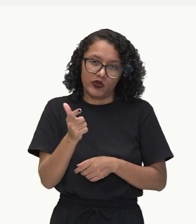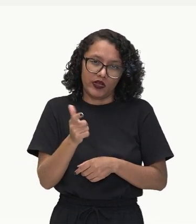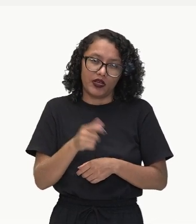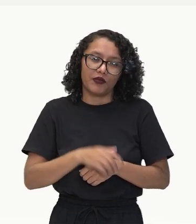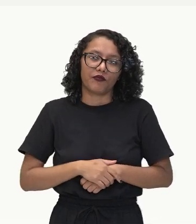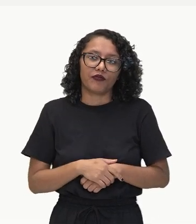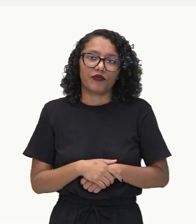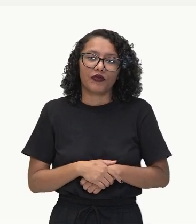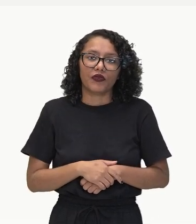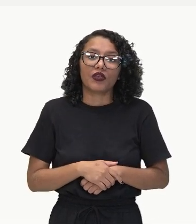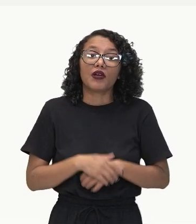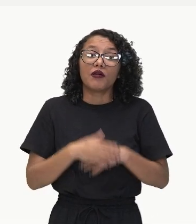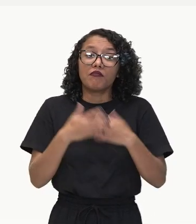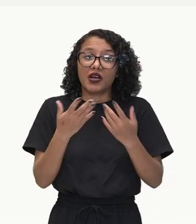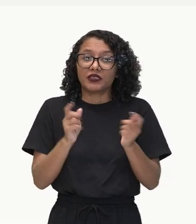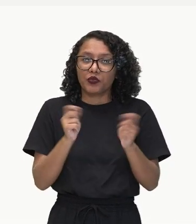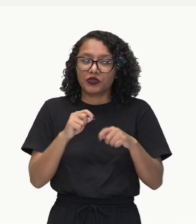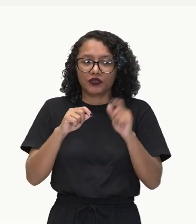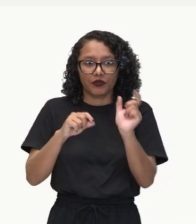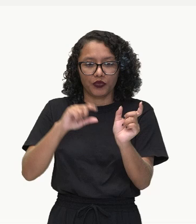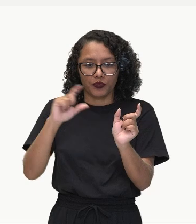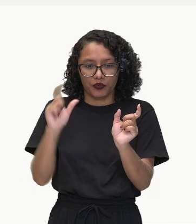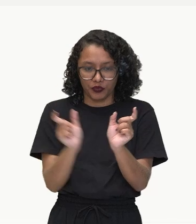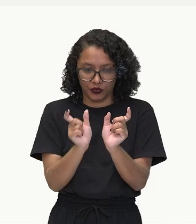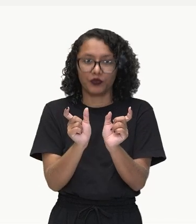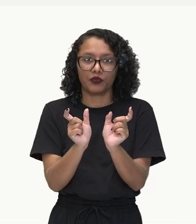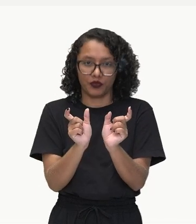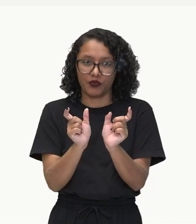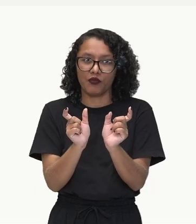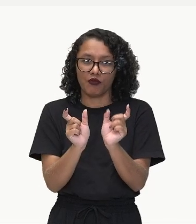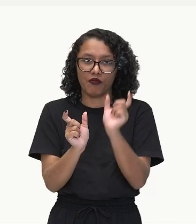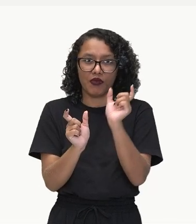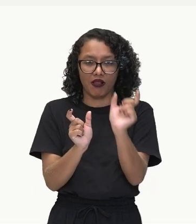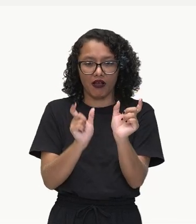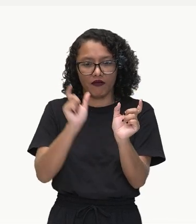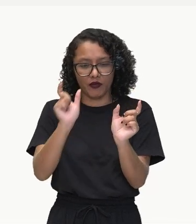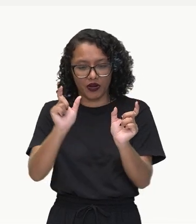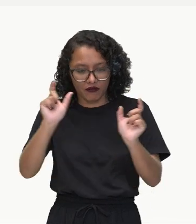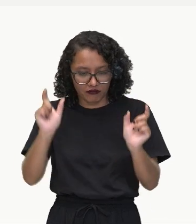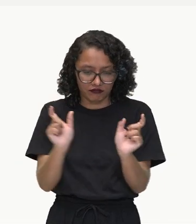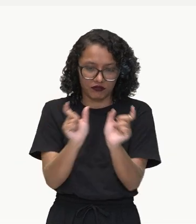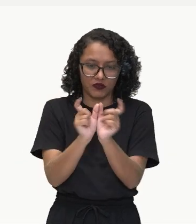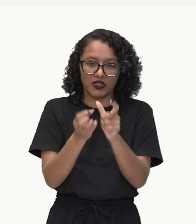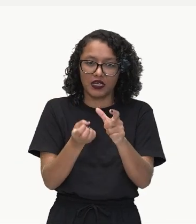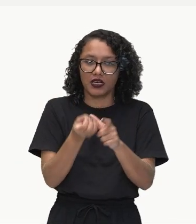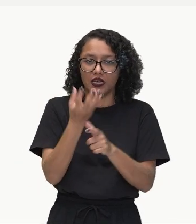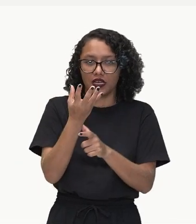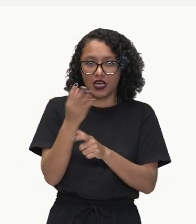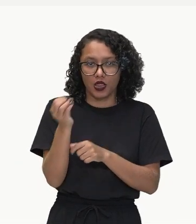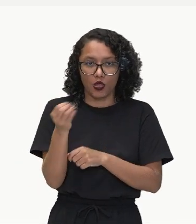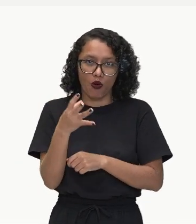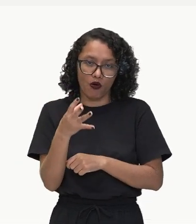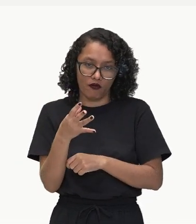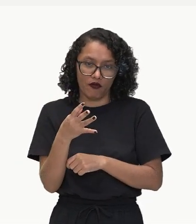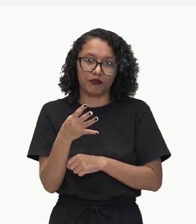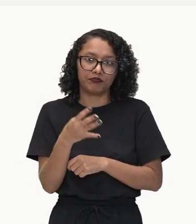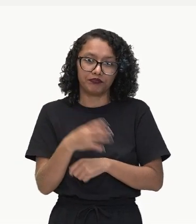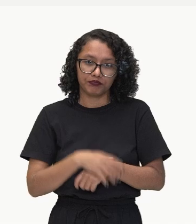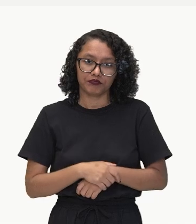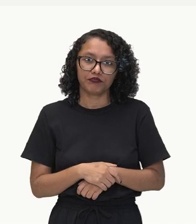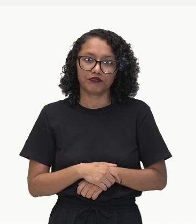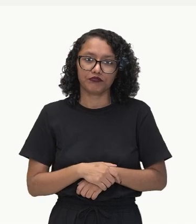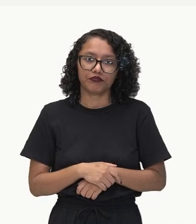composição, forma palavras através da junção de 2 ou mais radicais, nesse caso aqui, né? Aprendemos aí na formação de palavras, que